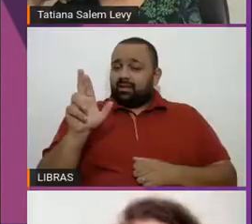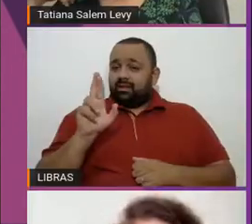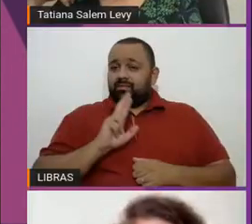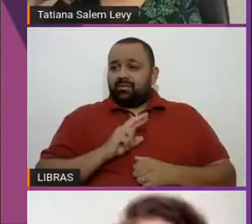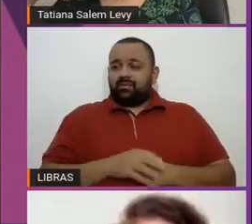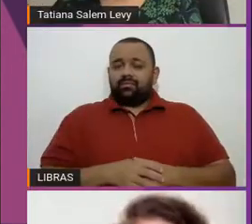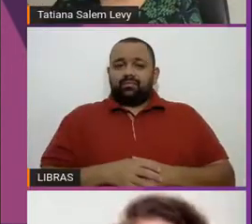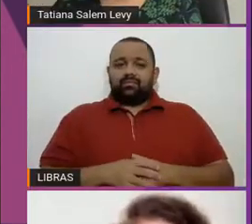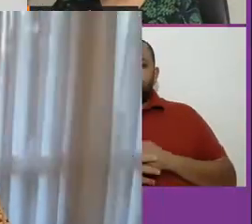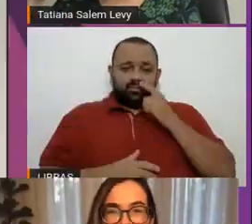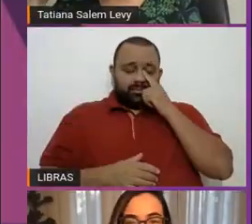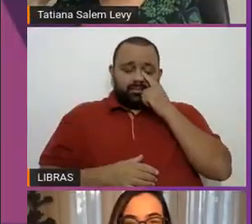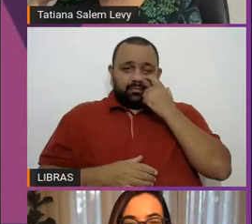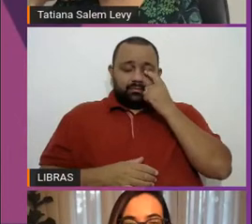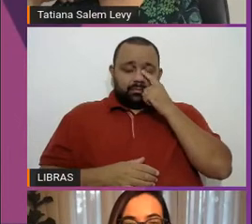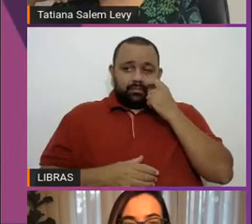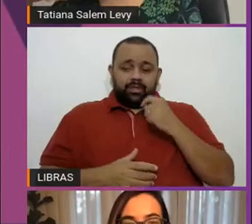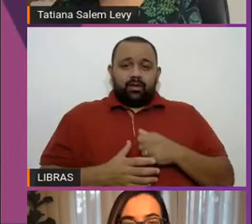agora